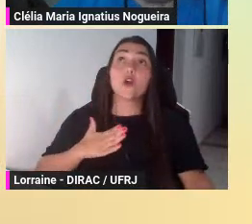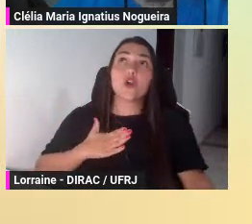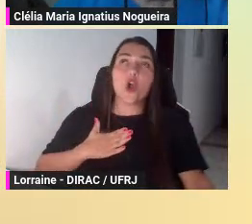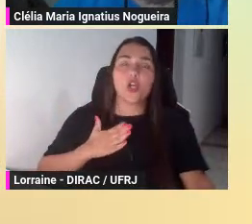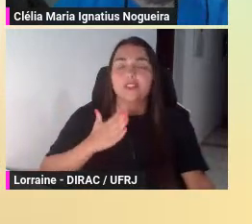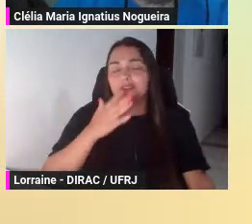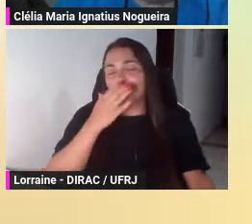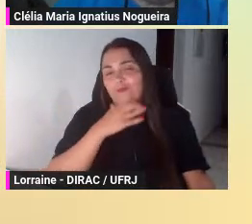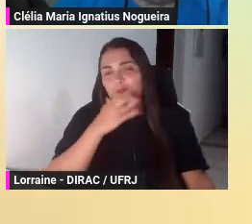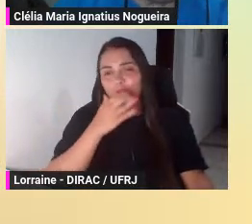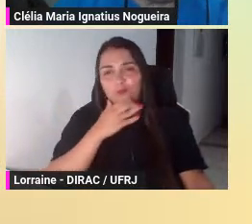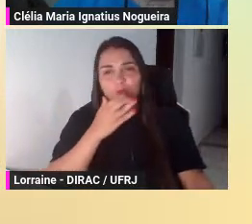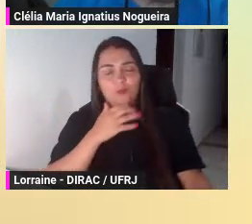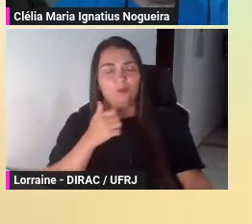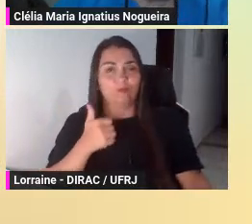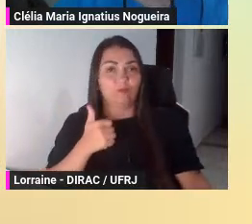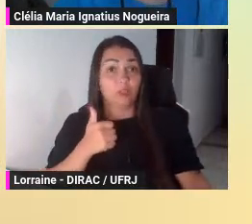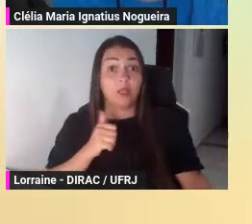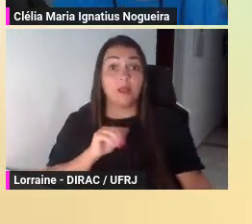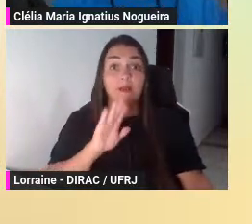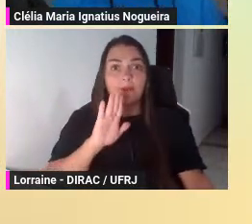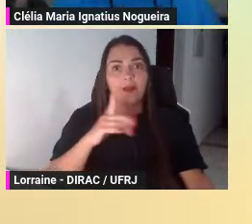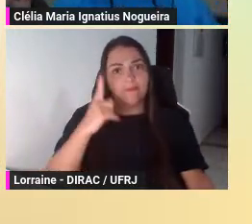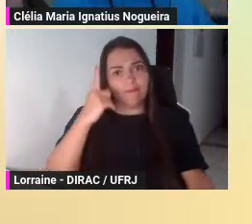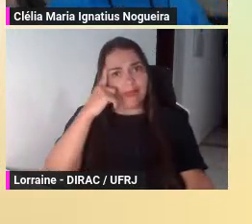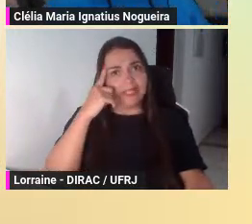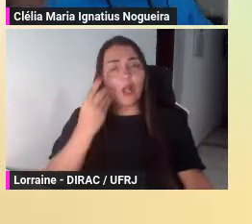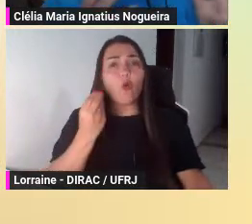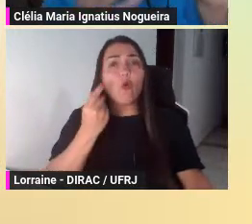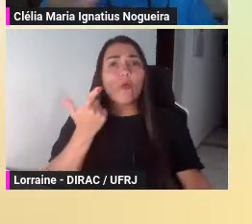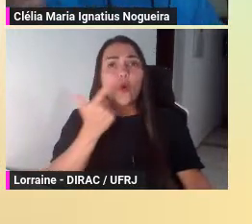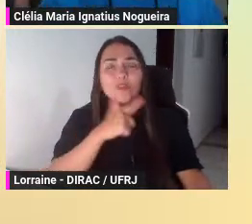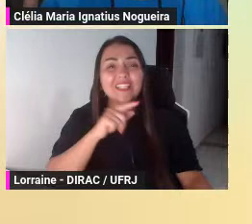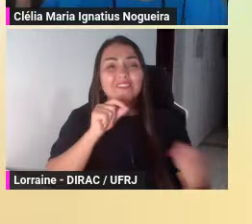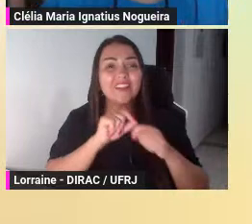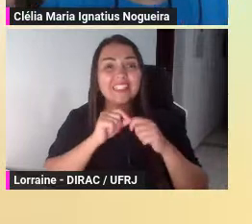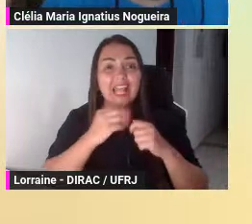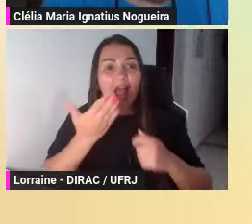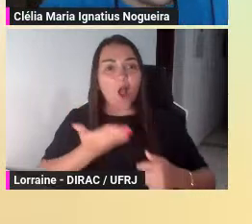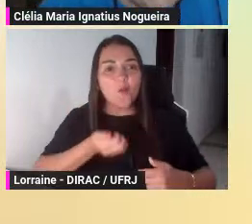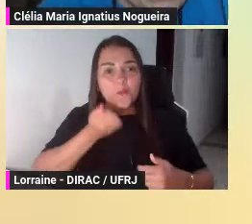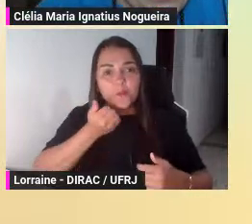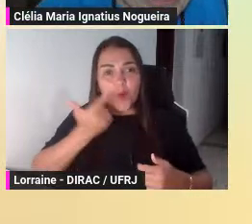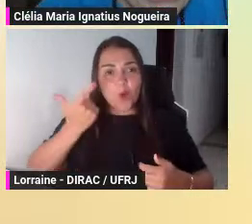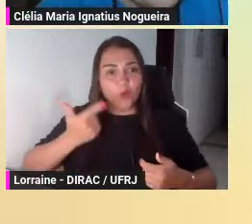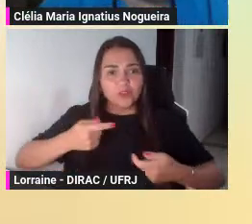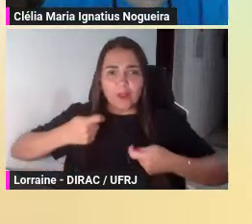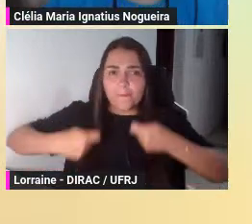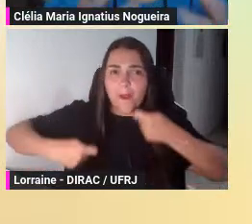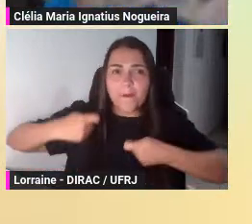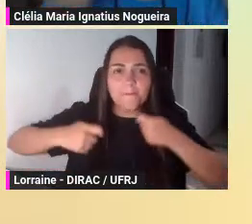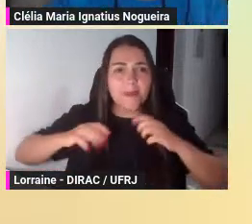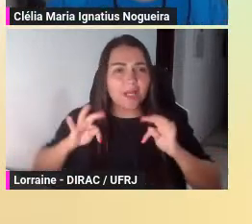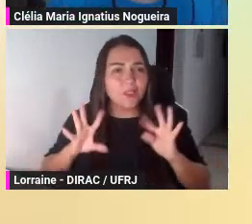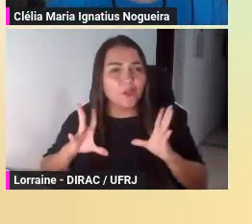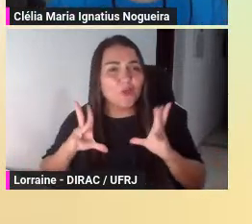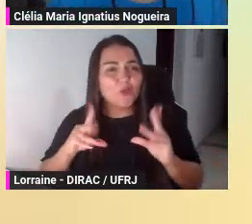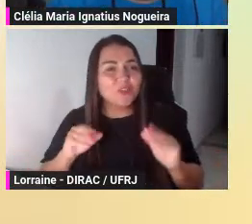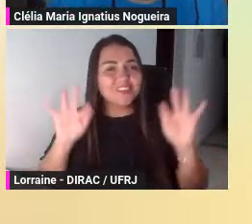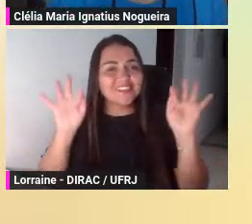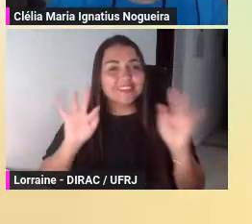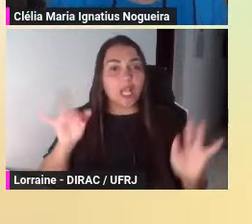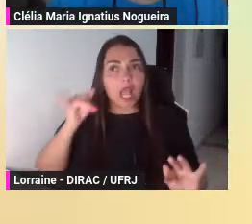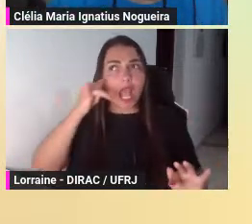Então, pensa como fazer um almoço para que todo mundo aqui fique satisfeito sem transformar a